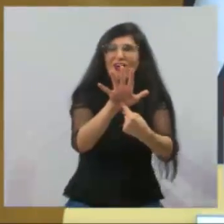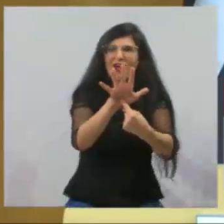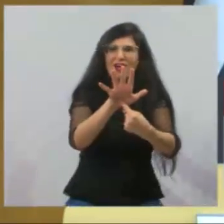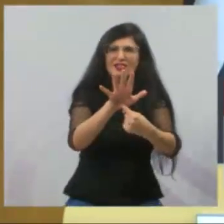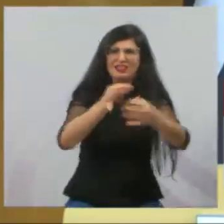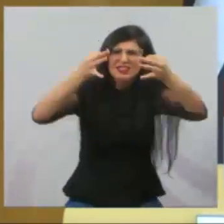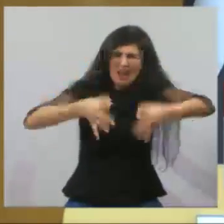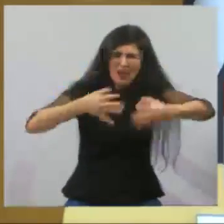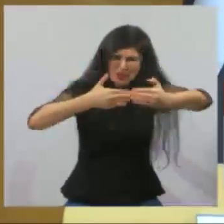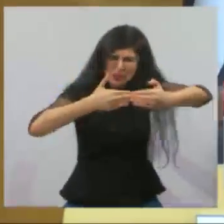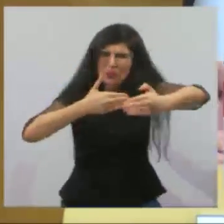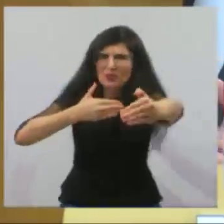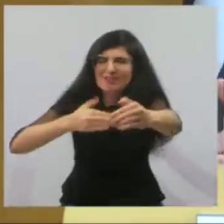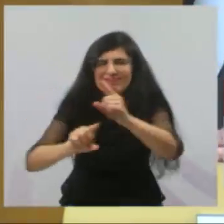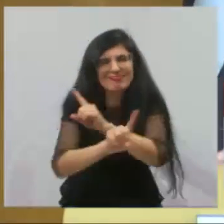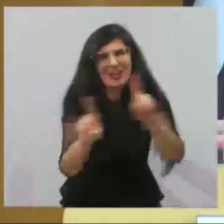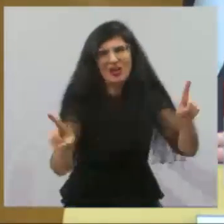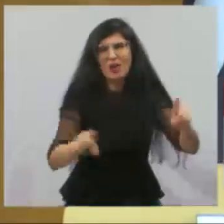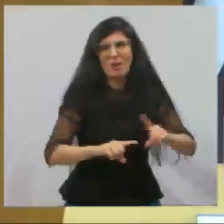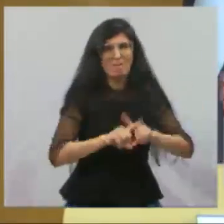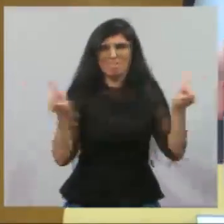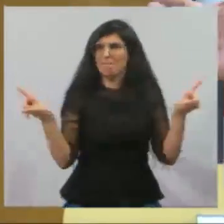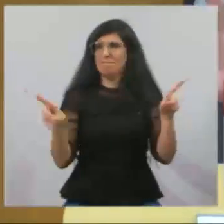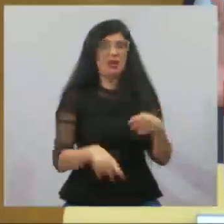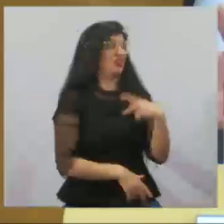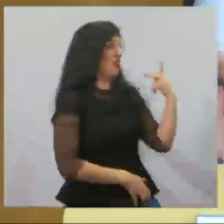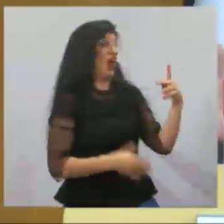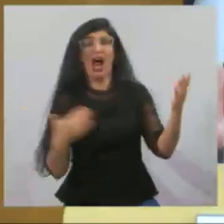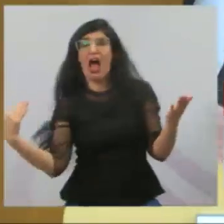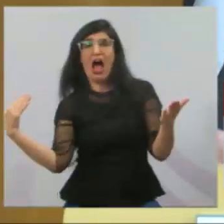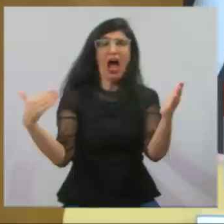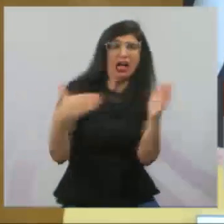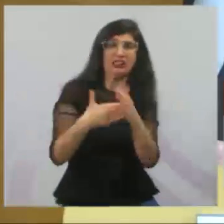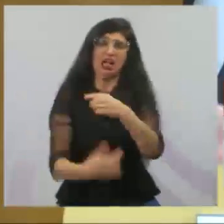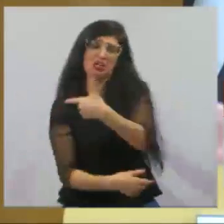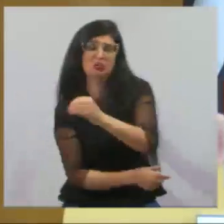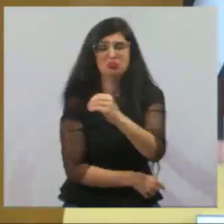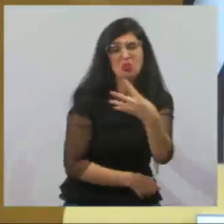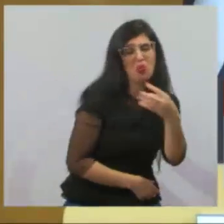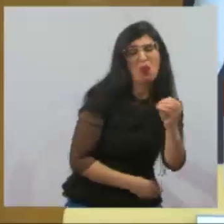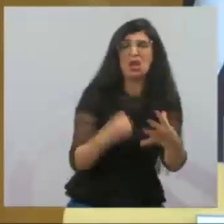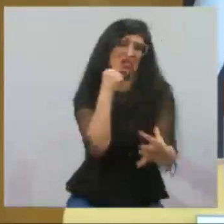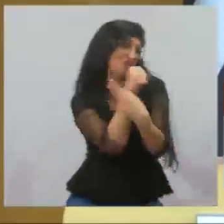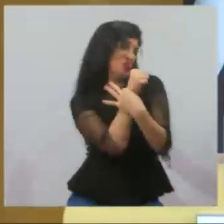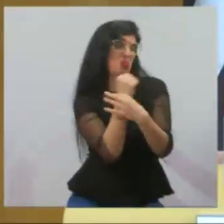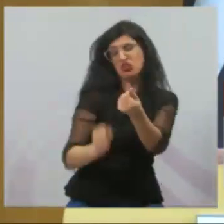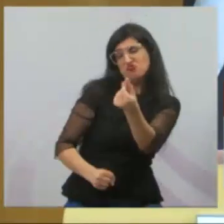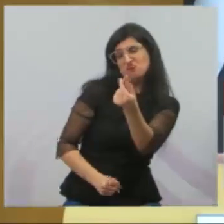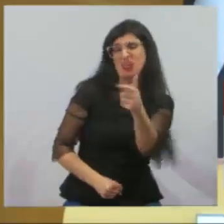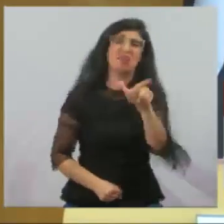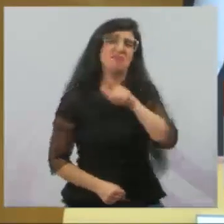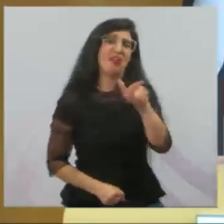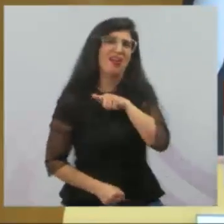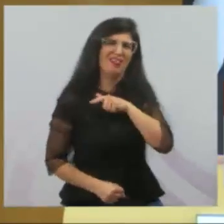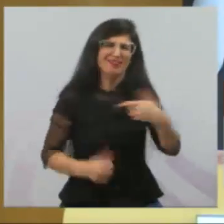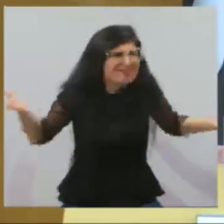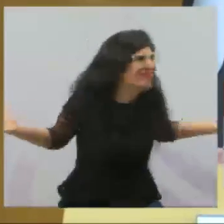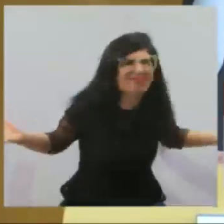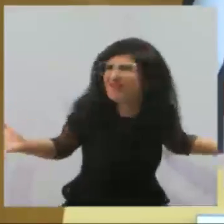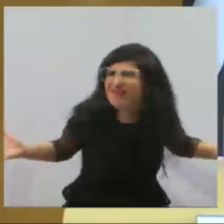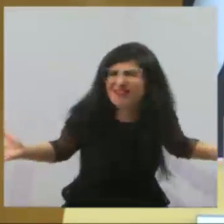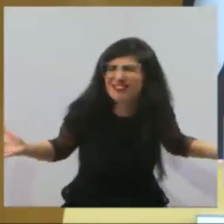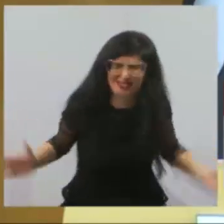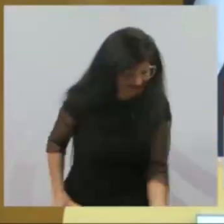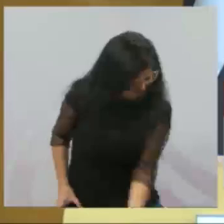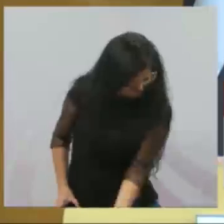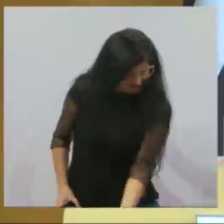Mas se de 2018 ele vem e apresenta e fala que até 2040 nós temos segurança no nosso cofre da Previdência,